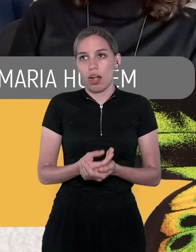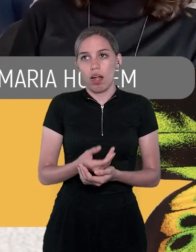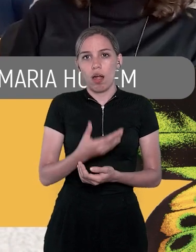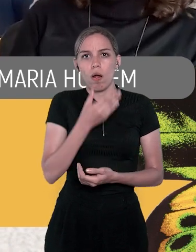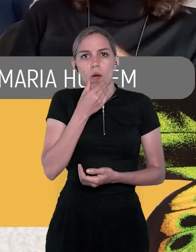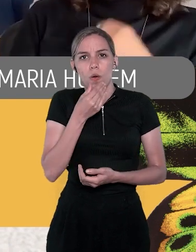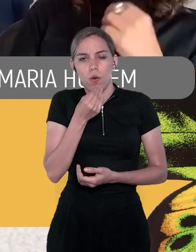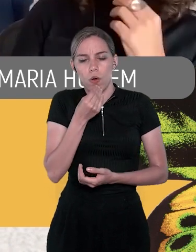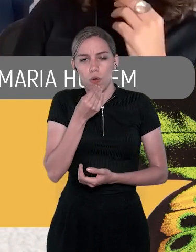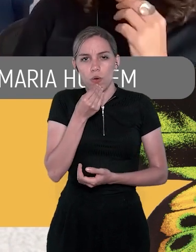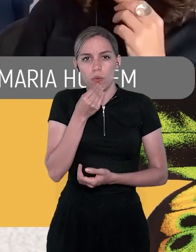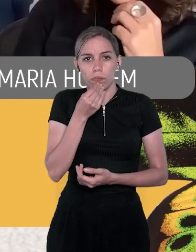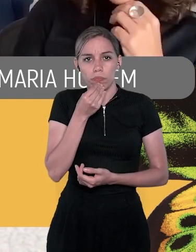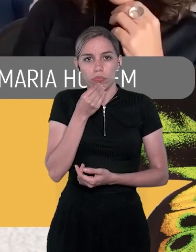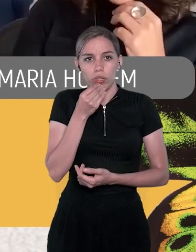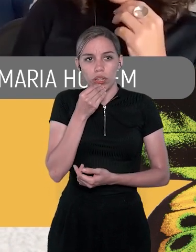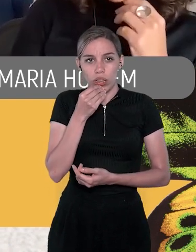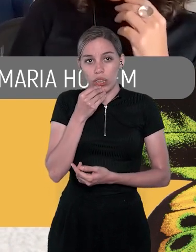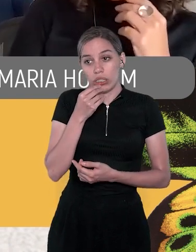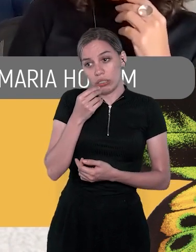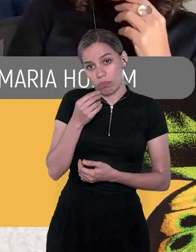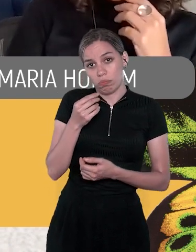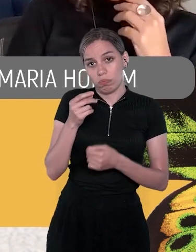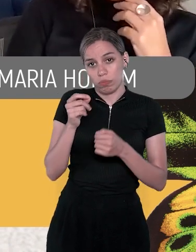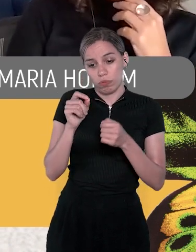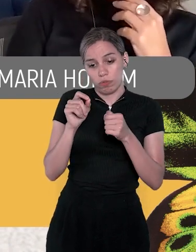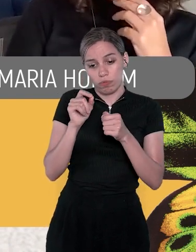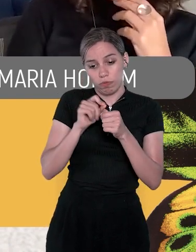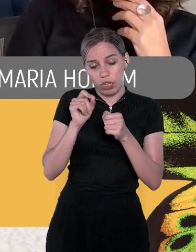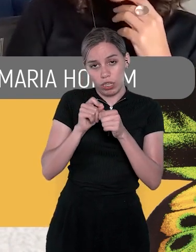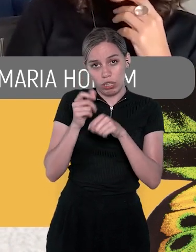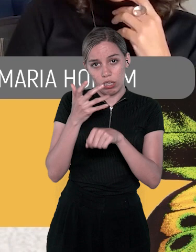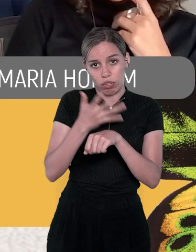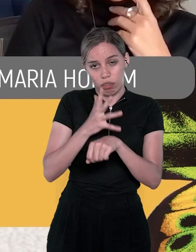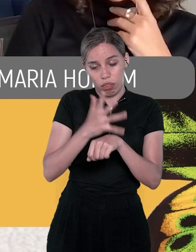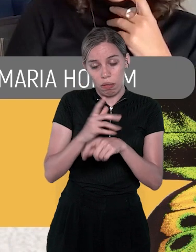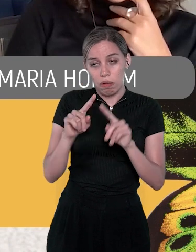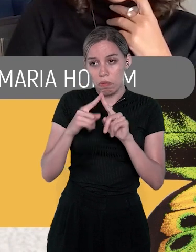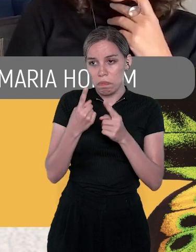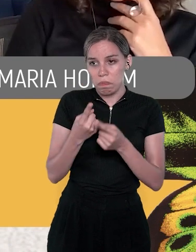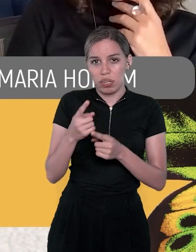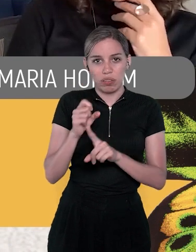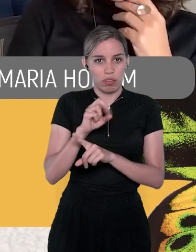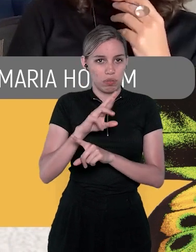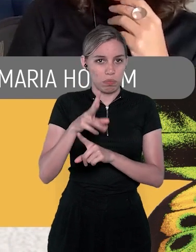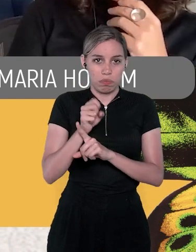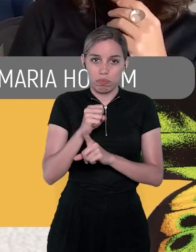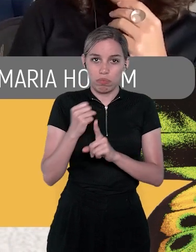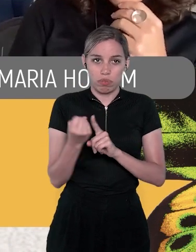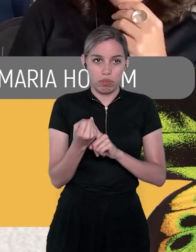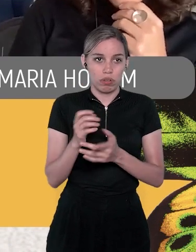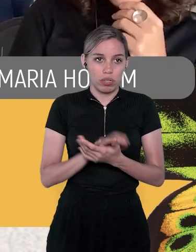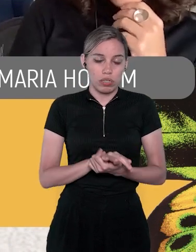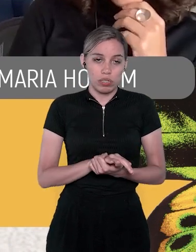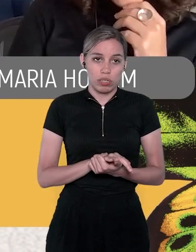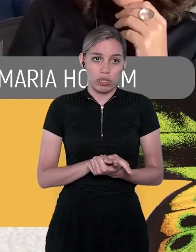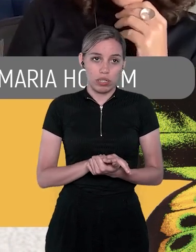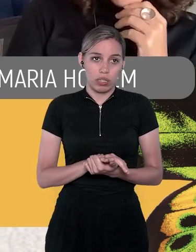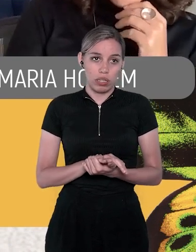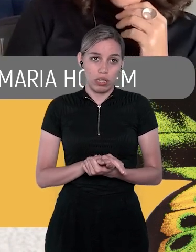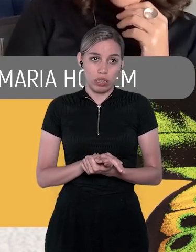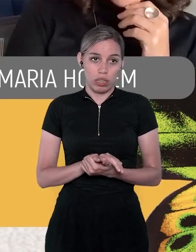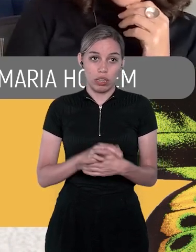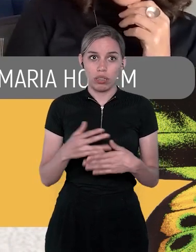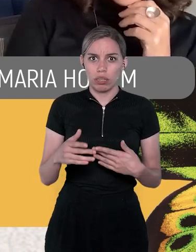sociólogo, ele não tinha as hipóteses, não demonstrou, não deu os dados,